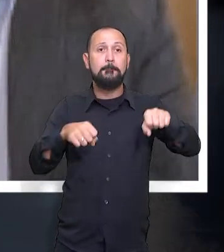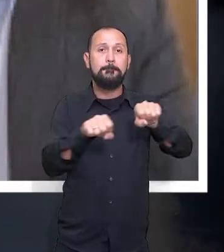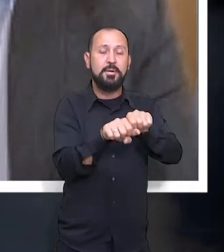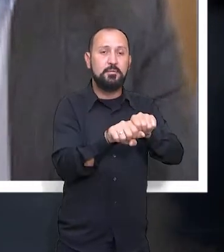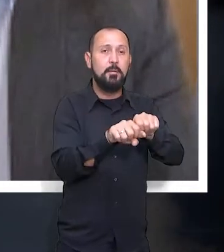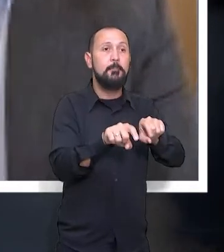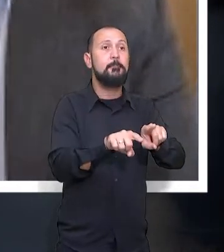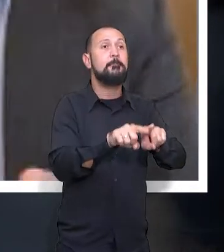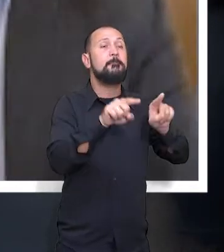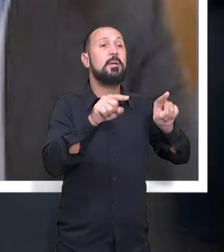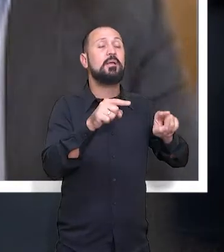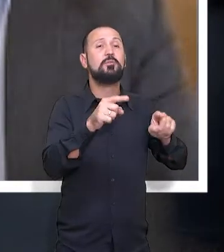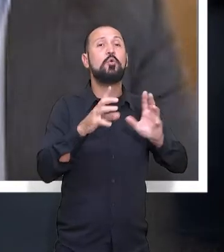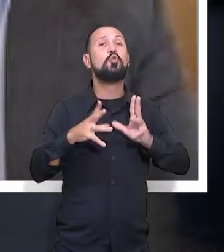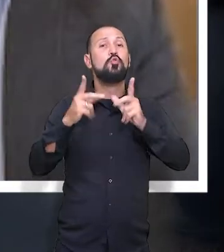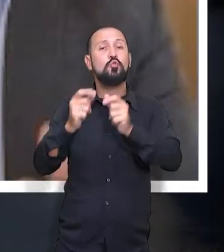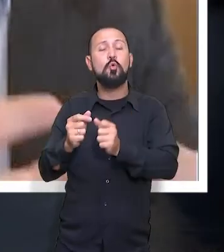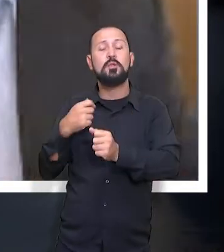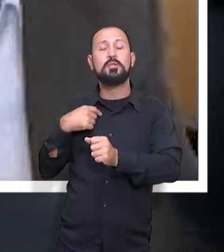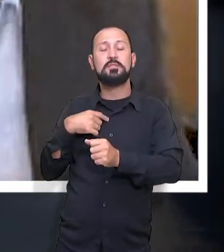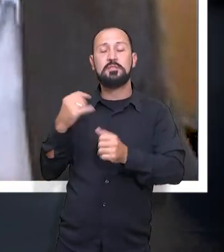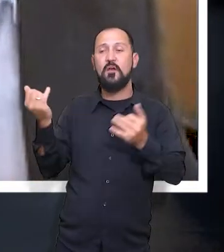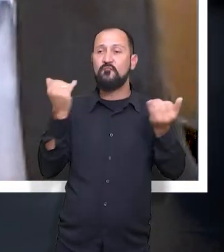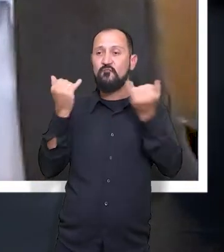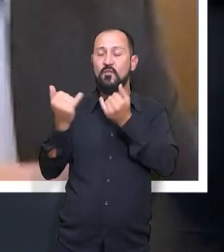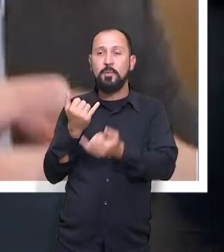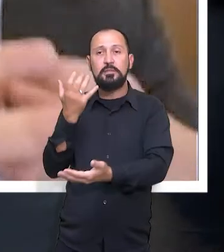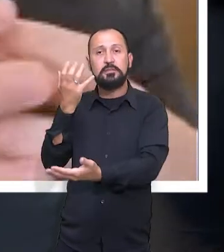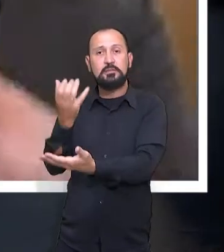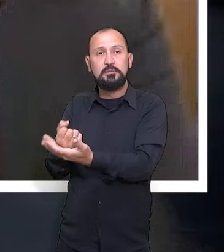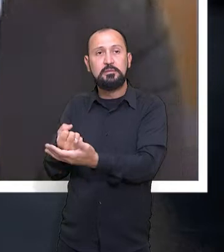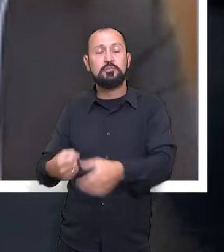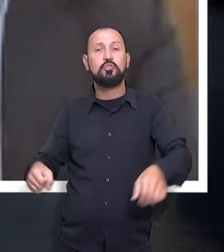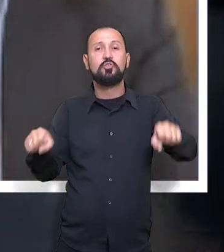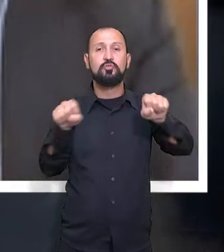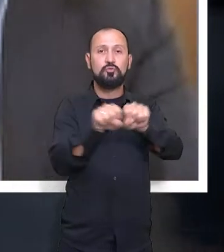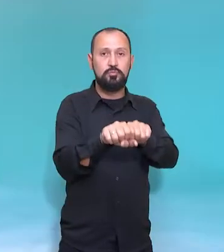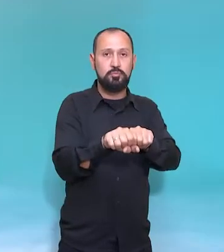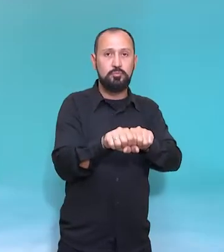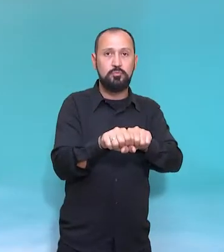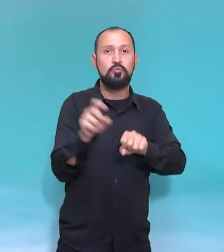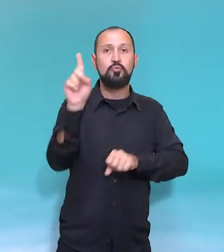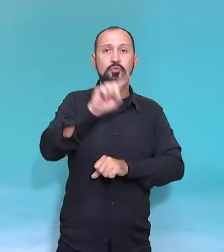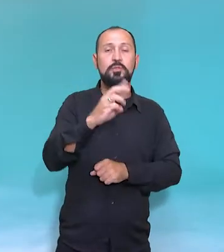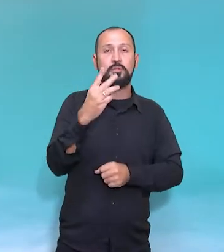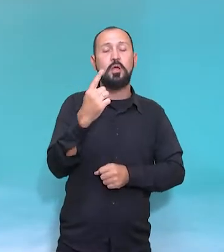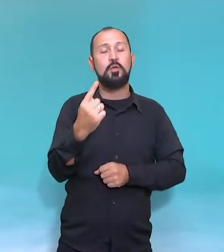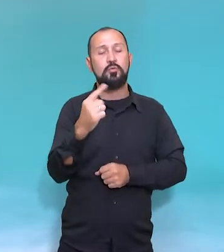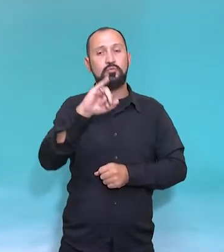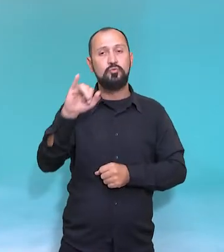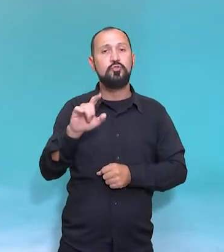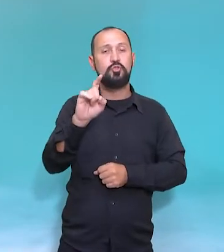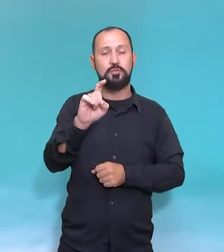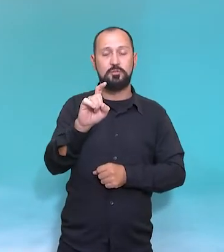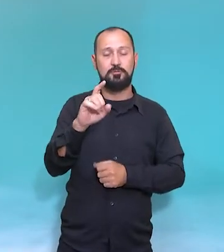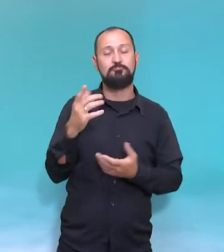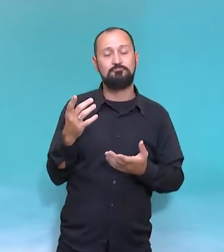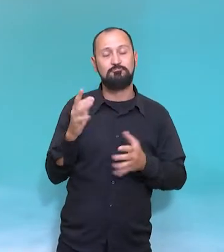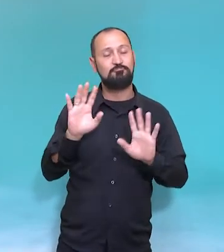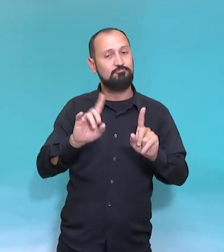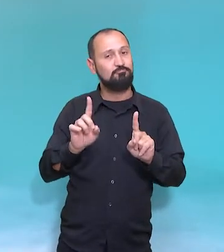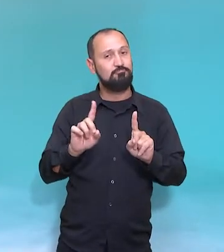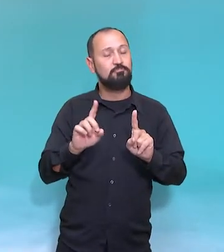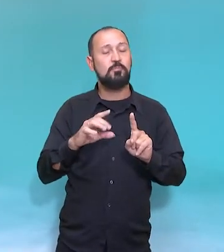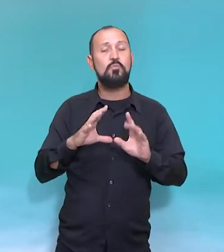ao SERP, mas não necessariamente todo o banco de dados dele terá que estar no SERP em dia 31 de janeiro de